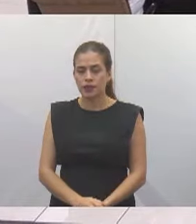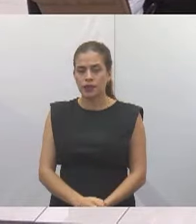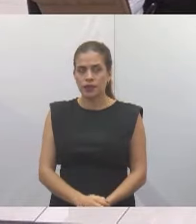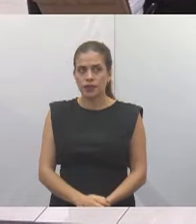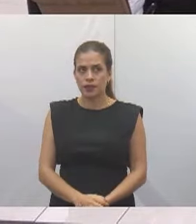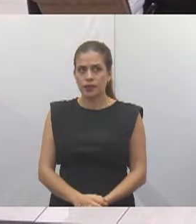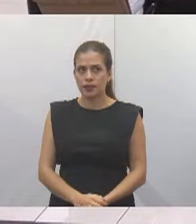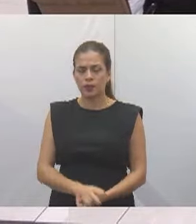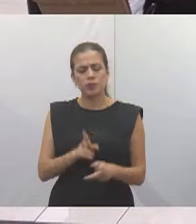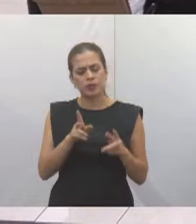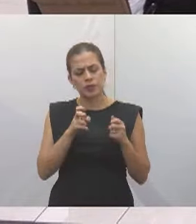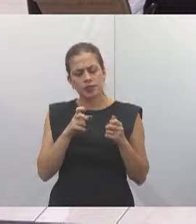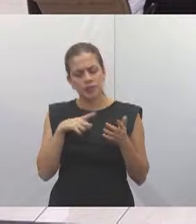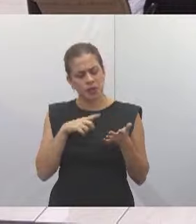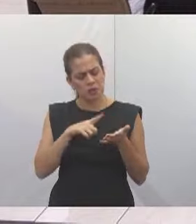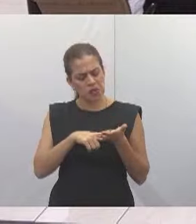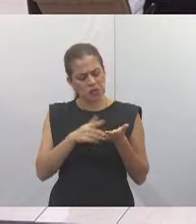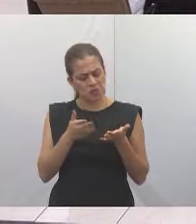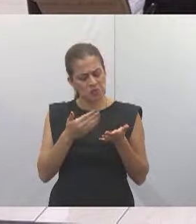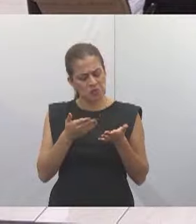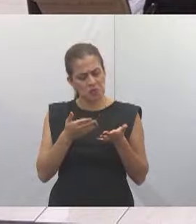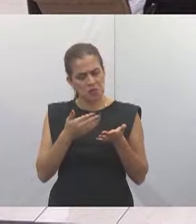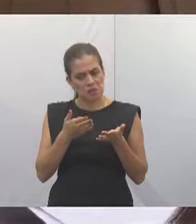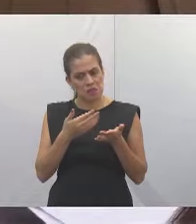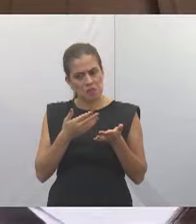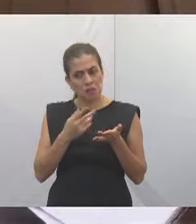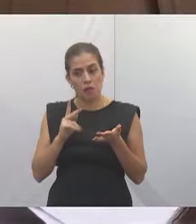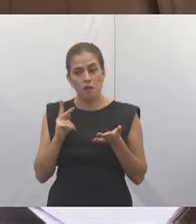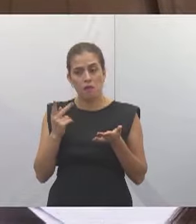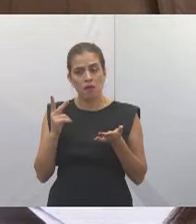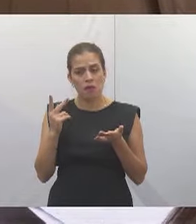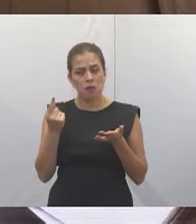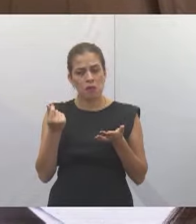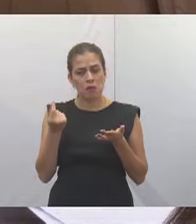eu reparei que várias páginas aqui saem valores